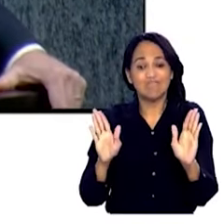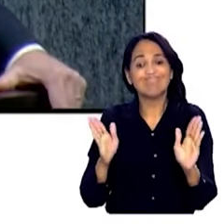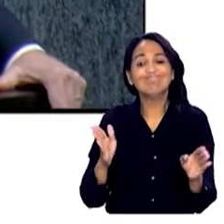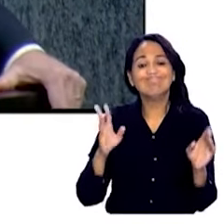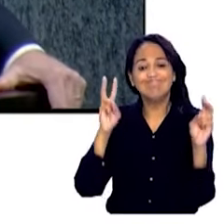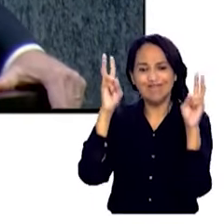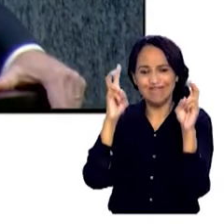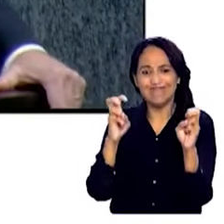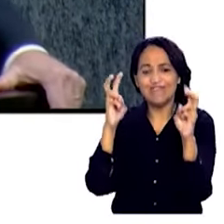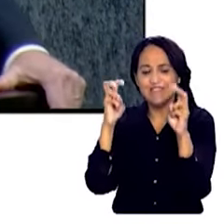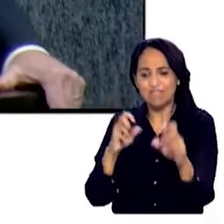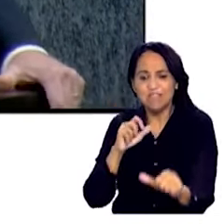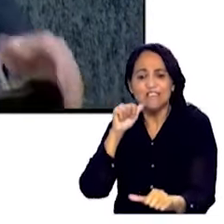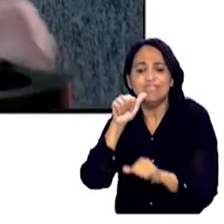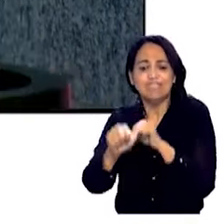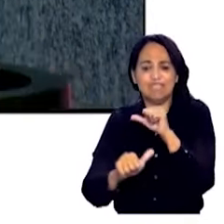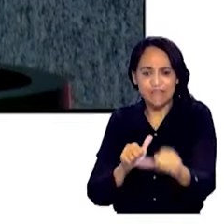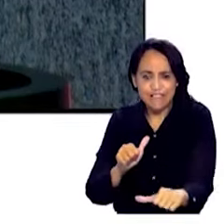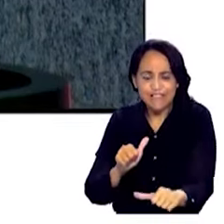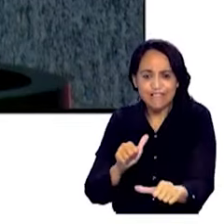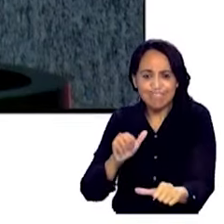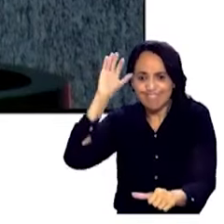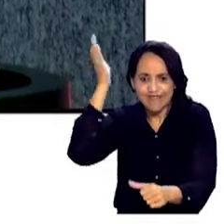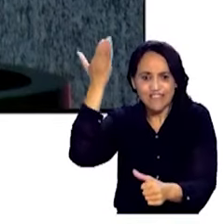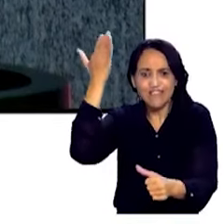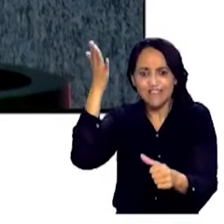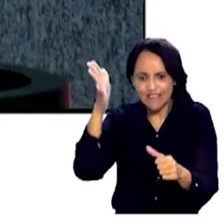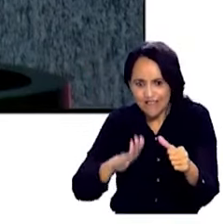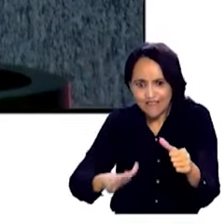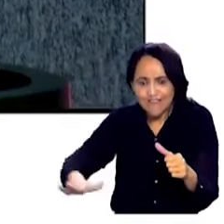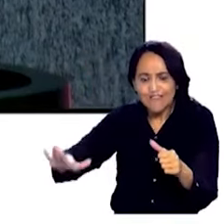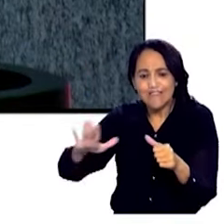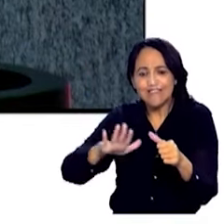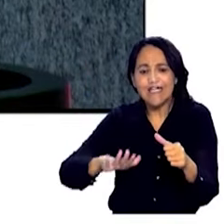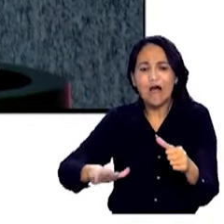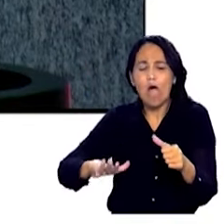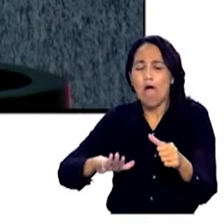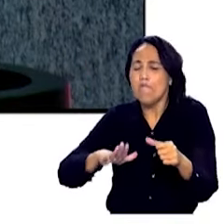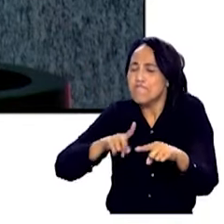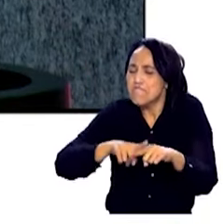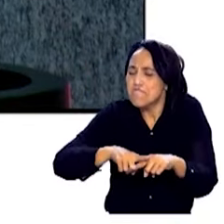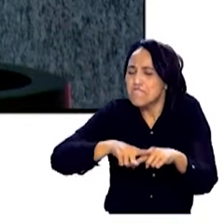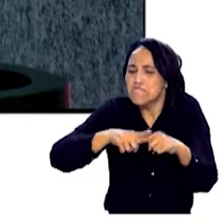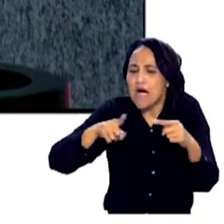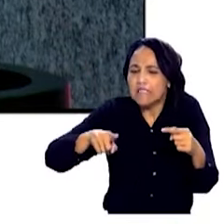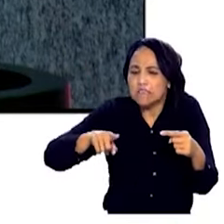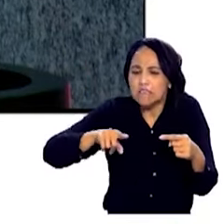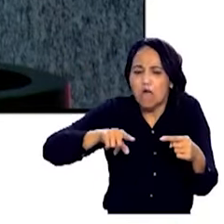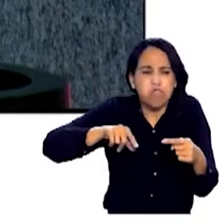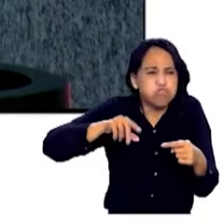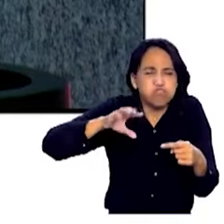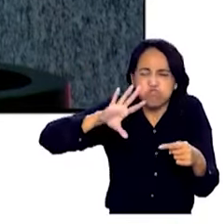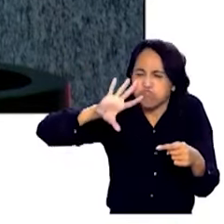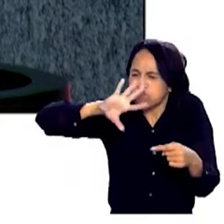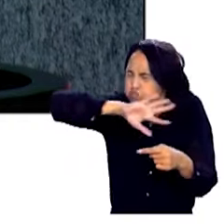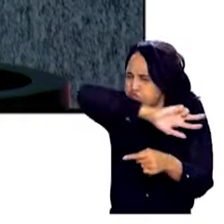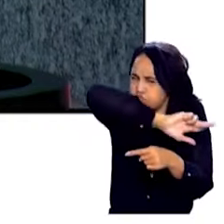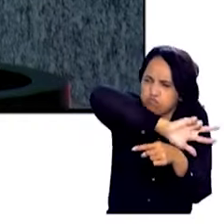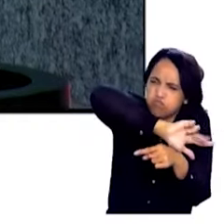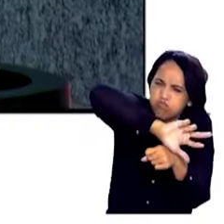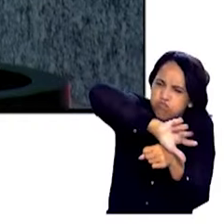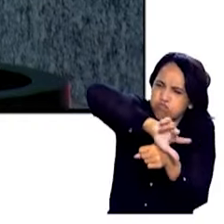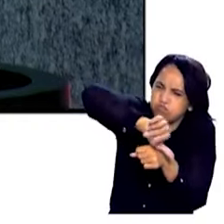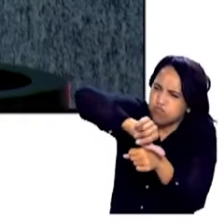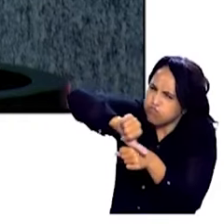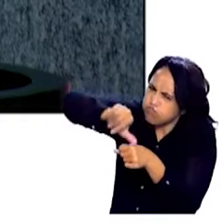viravam precedentes que mas numa no universo de centenas de milhares de decisões nós não podemos fazer